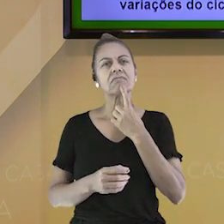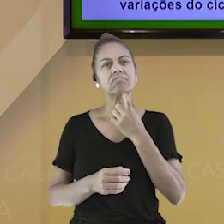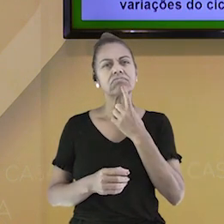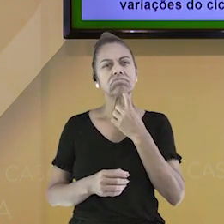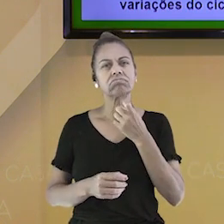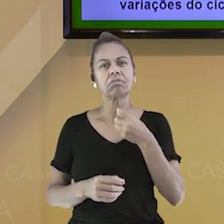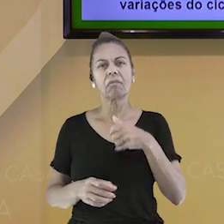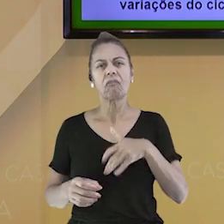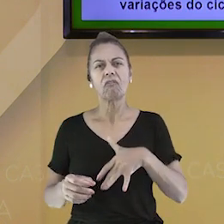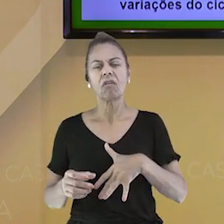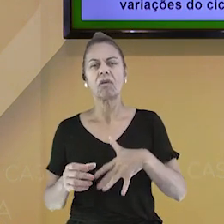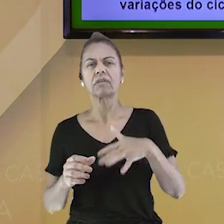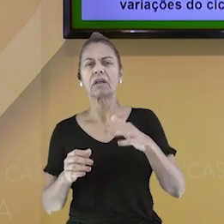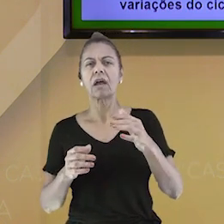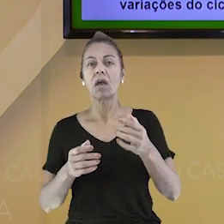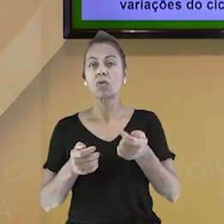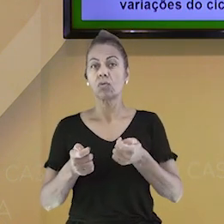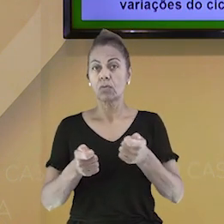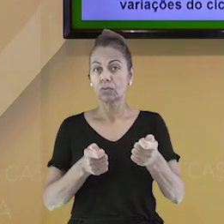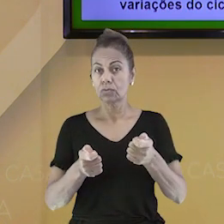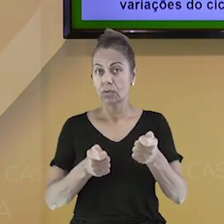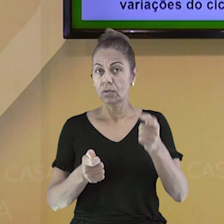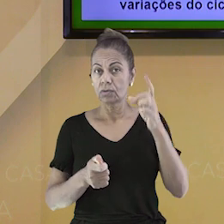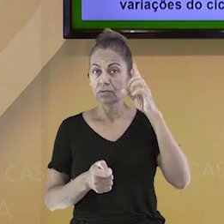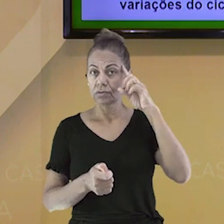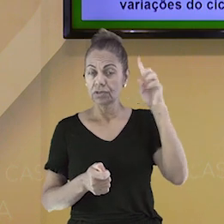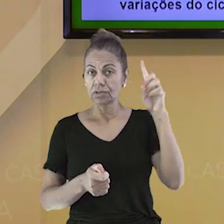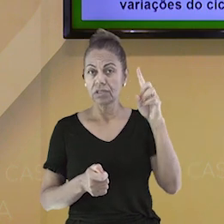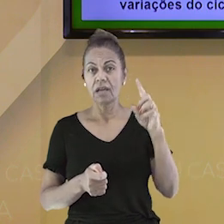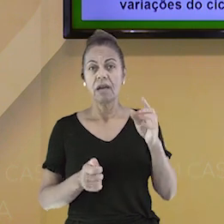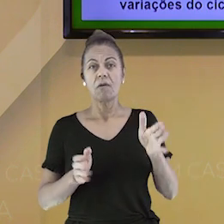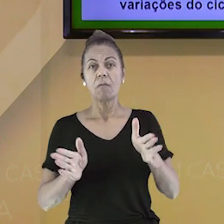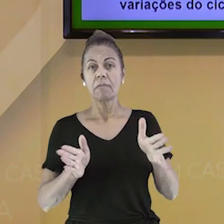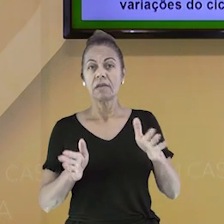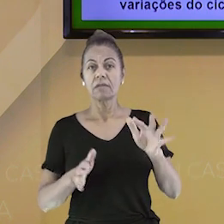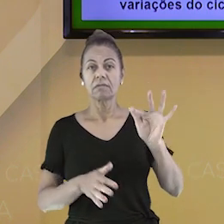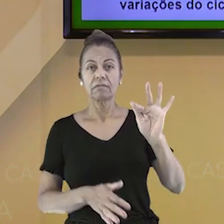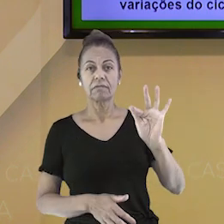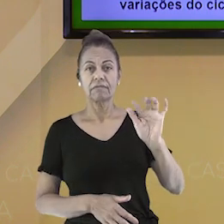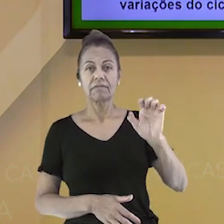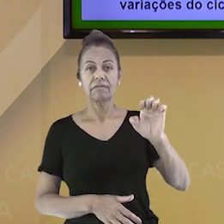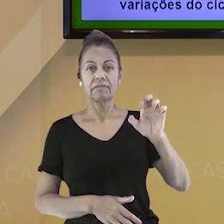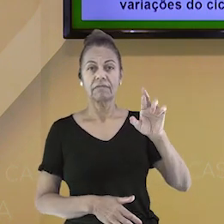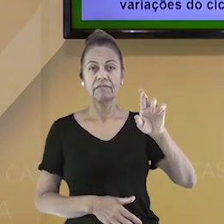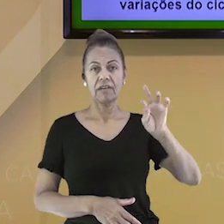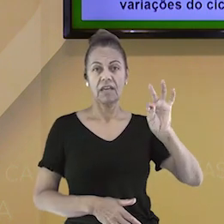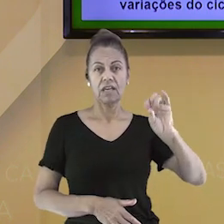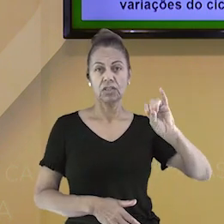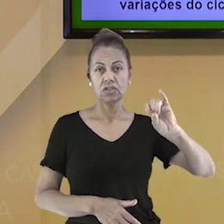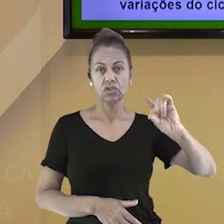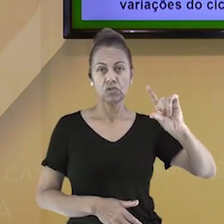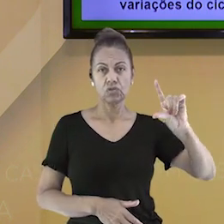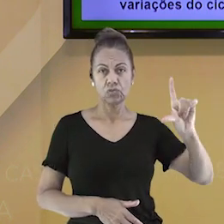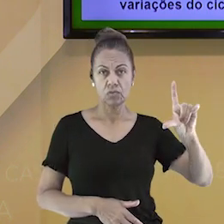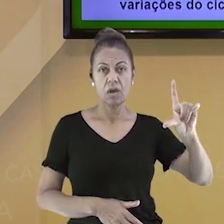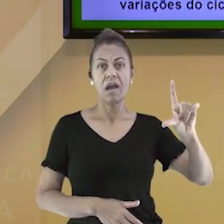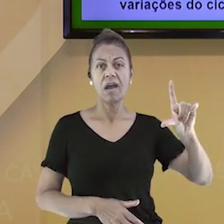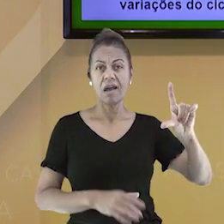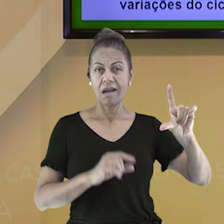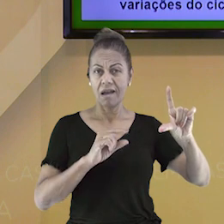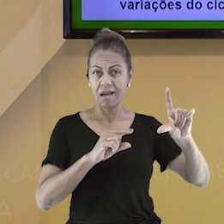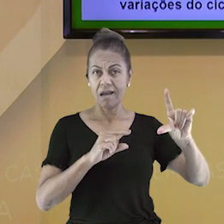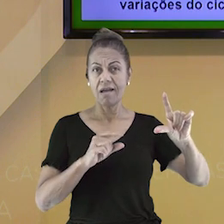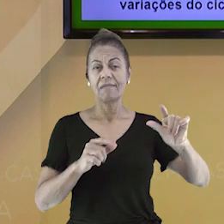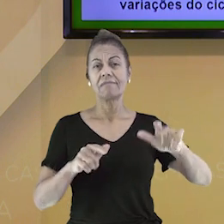período em que ocorreria a liberação do ovócito, ou seja, seu período fértil. E nesse período ela evita as relações,